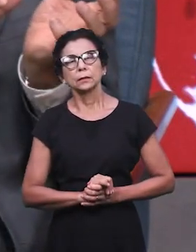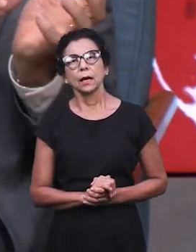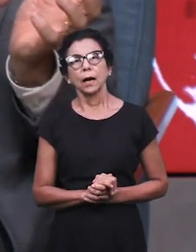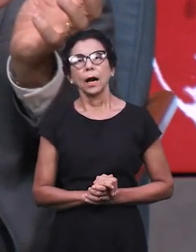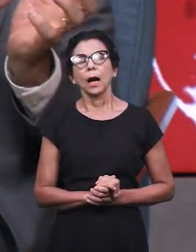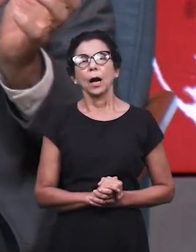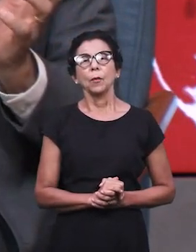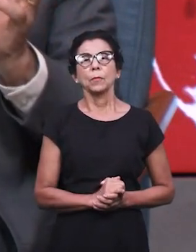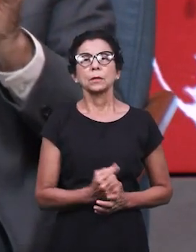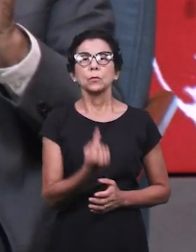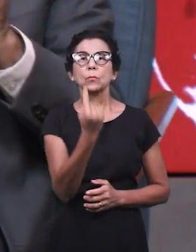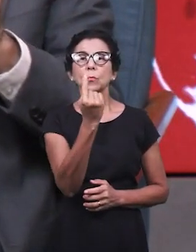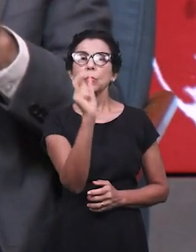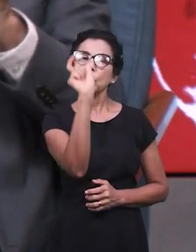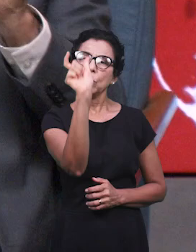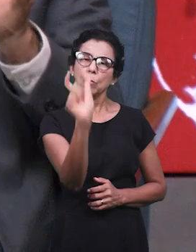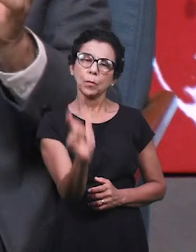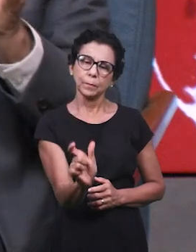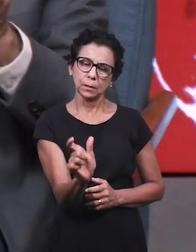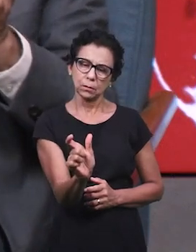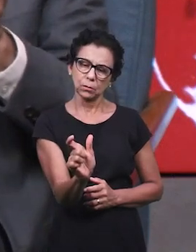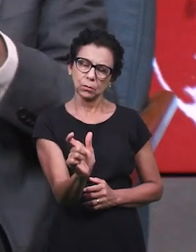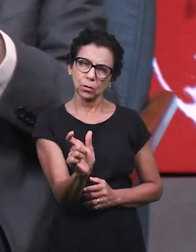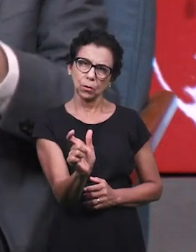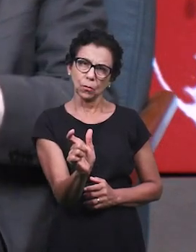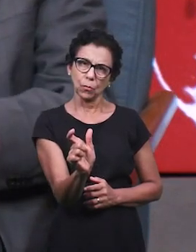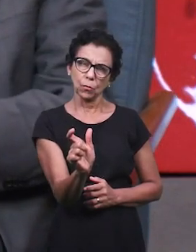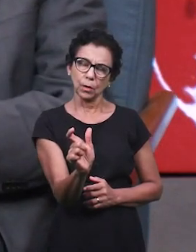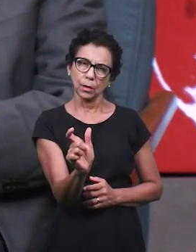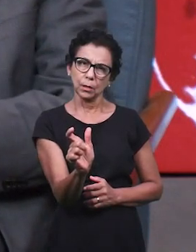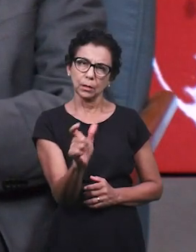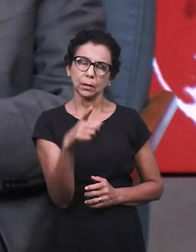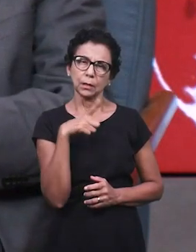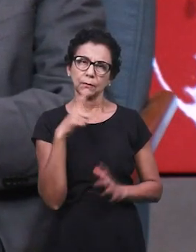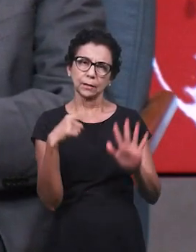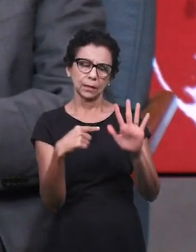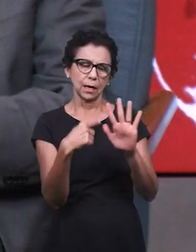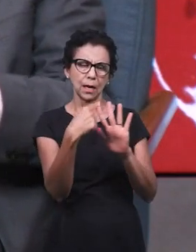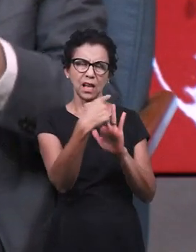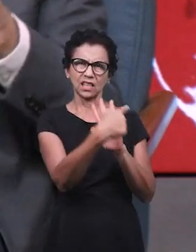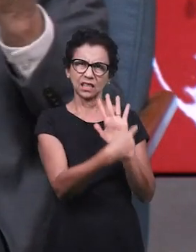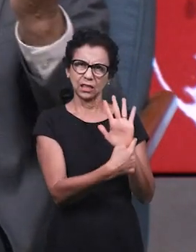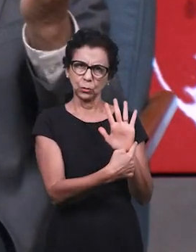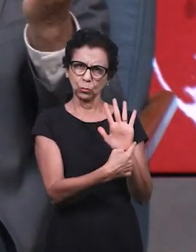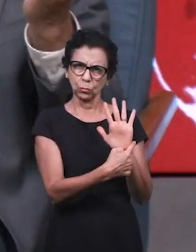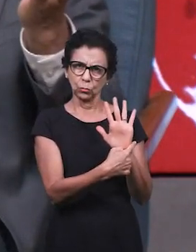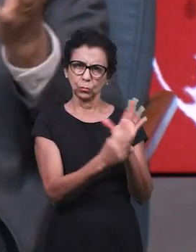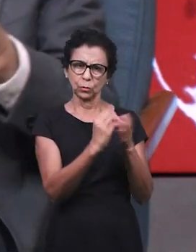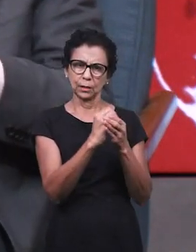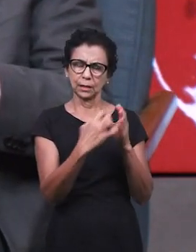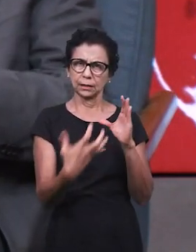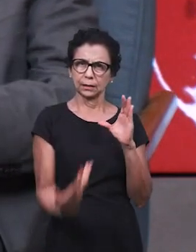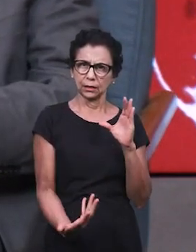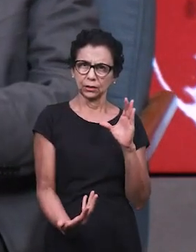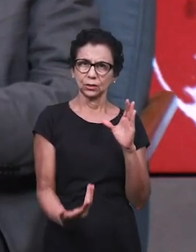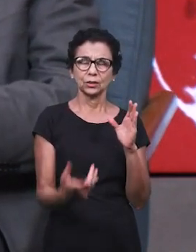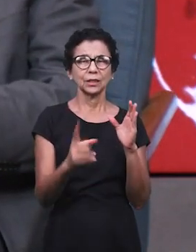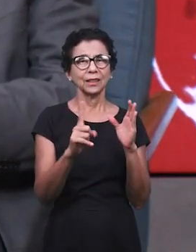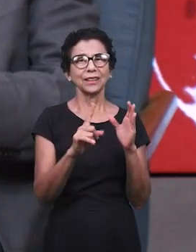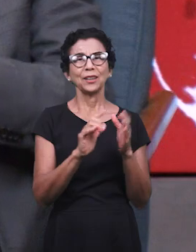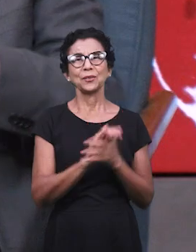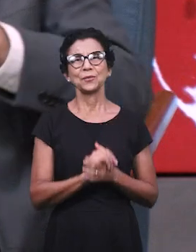toda a plenitude do ministério de Jesus, não. Senão nós seríamos